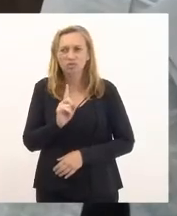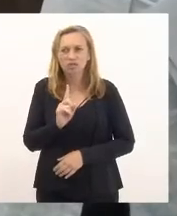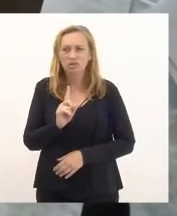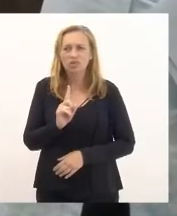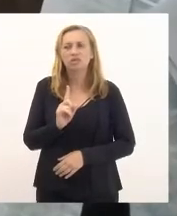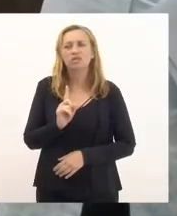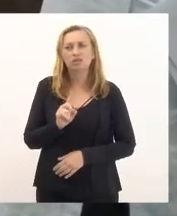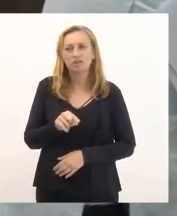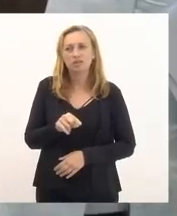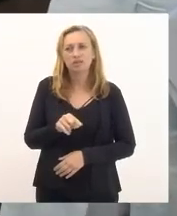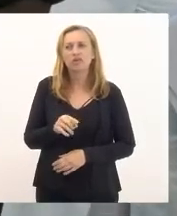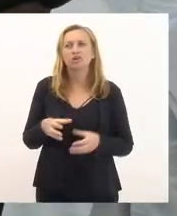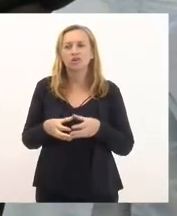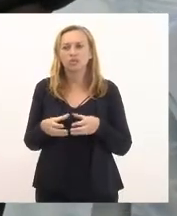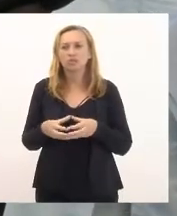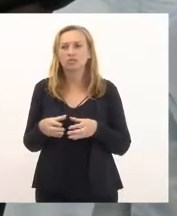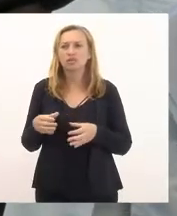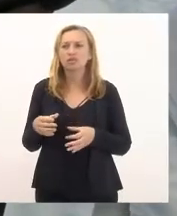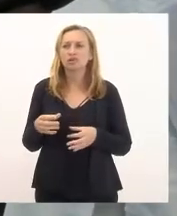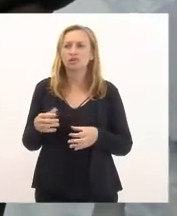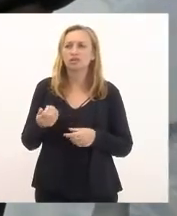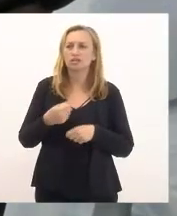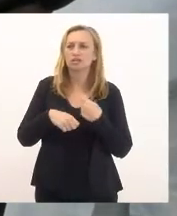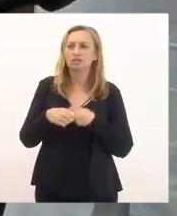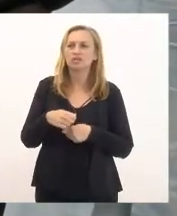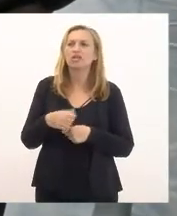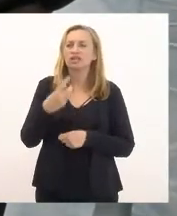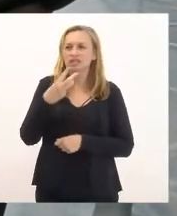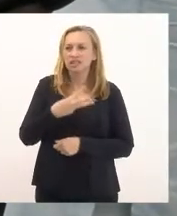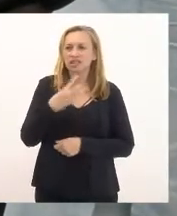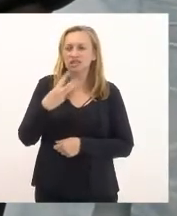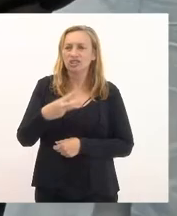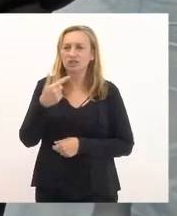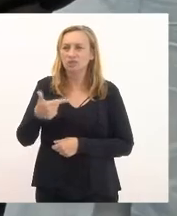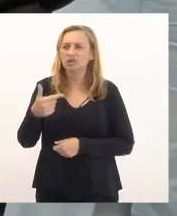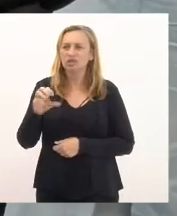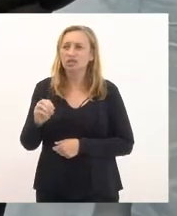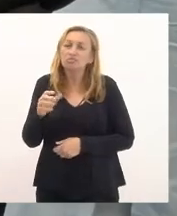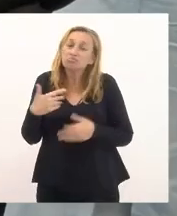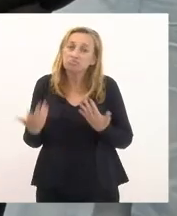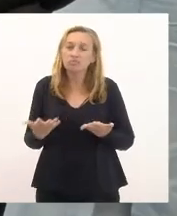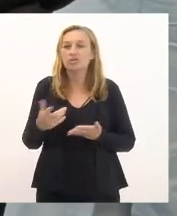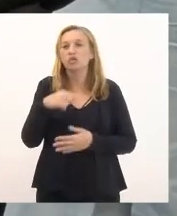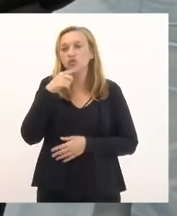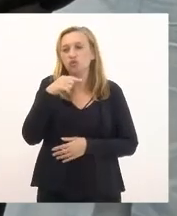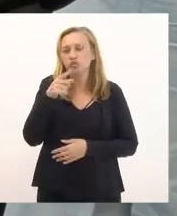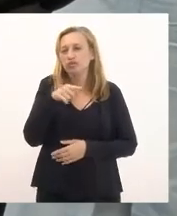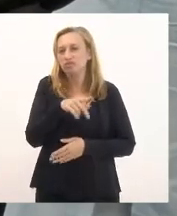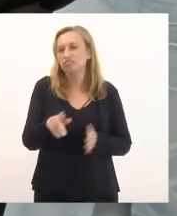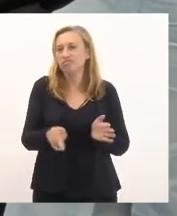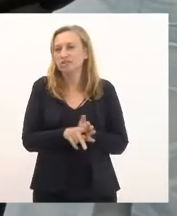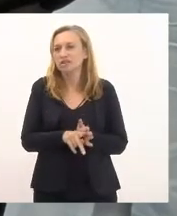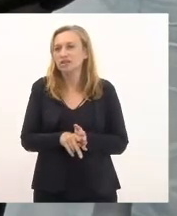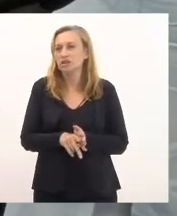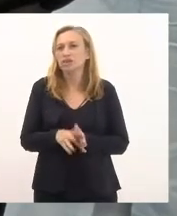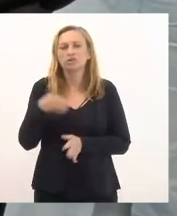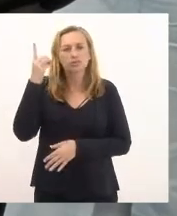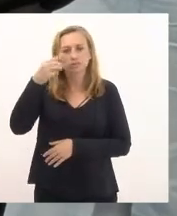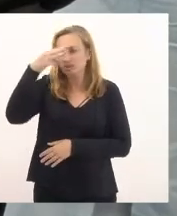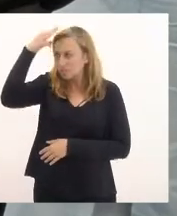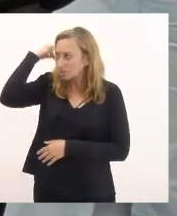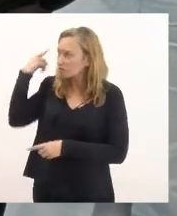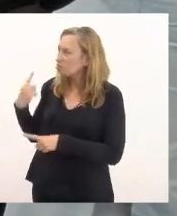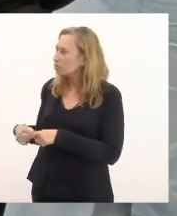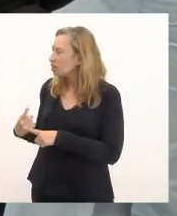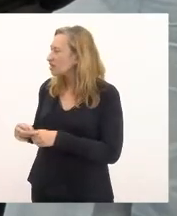Deveria, pela Comissão de Economia, deputado... É o 3320, não é isso? Pois é, presidente, eu fiquei com uma dúvida nesse projeto, deputado Márcio, porque, na